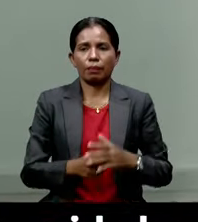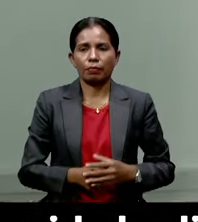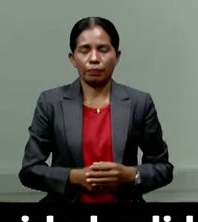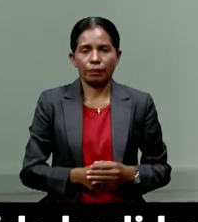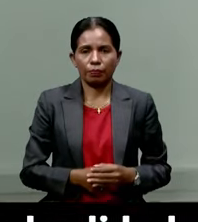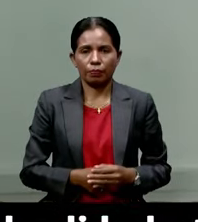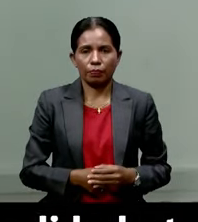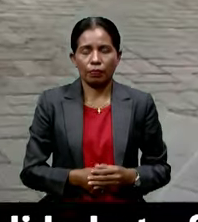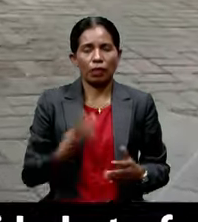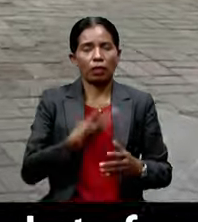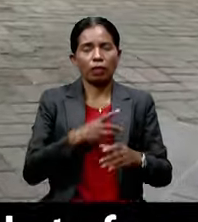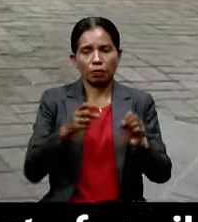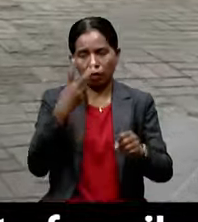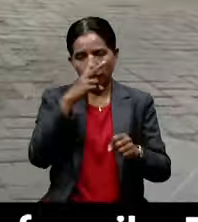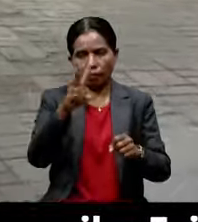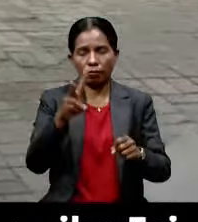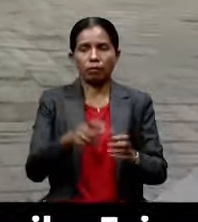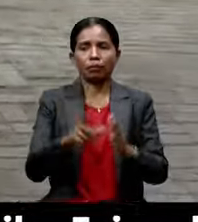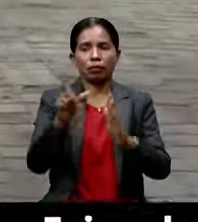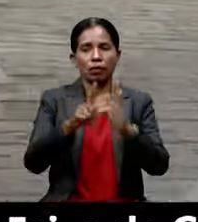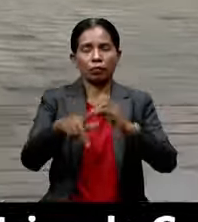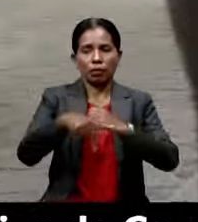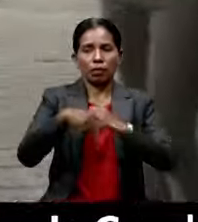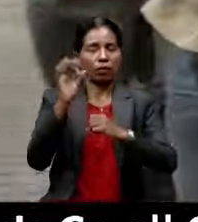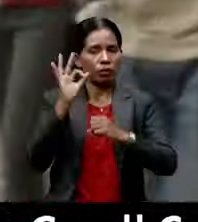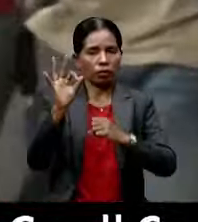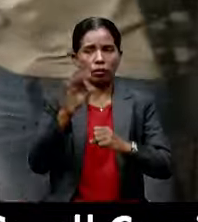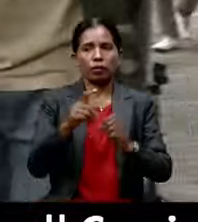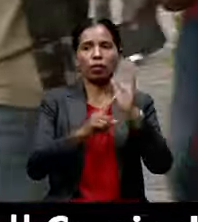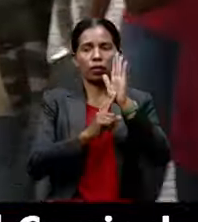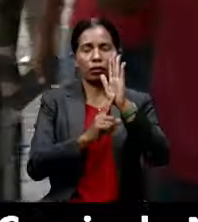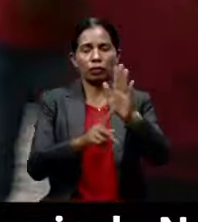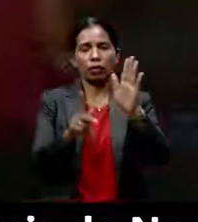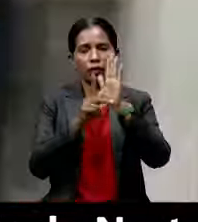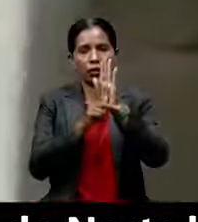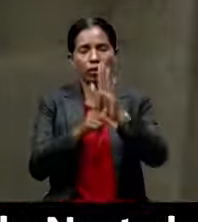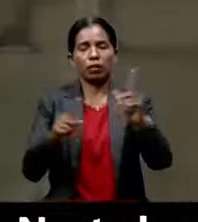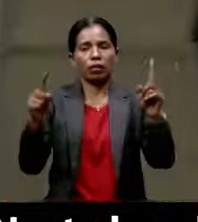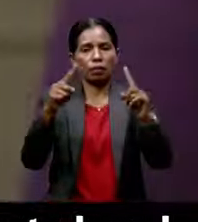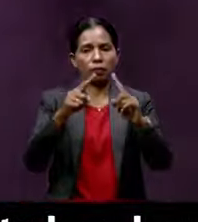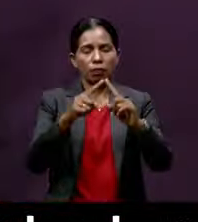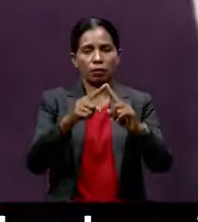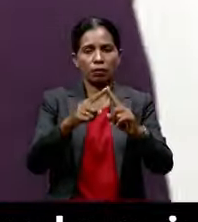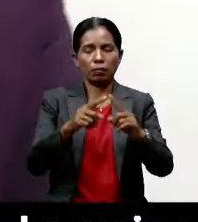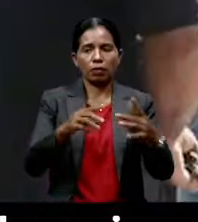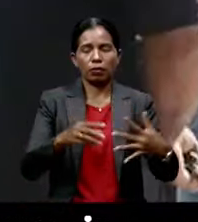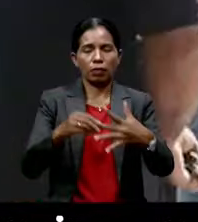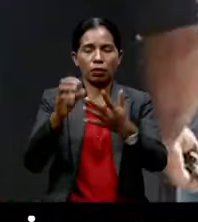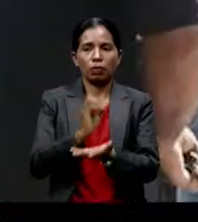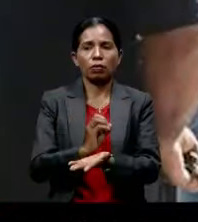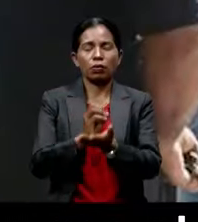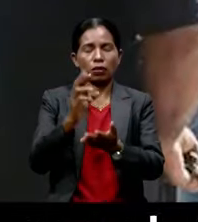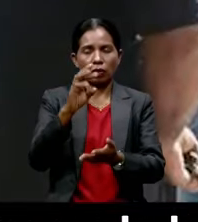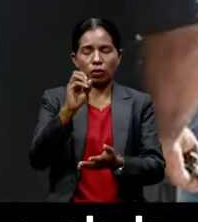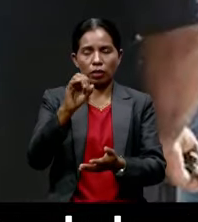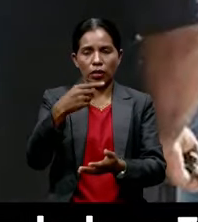bela. Antesnya, leader partido Fretling Maria Alcatiri atau anak keisha soru presidenti rejim administratif spesial oleh kusiam beno Rogério